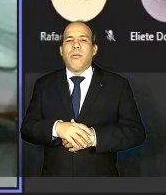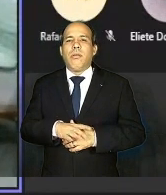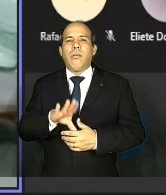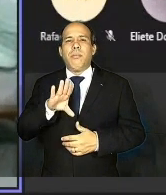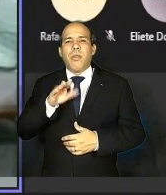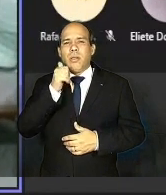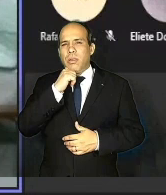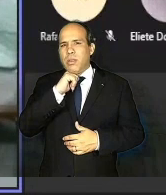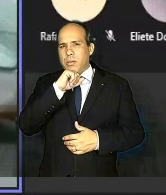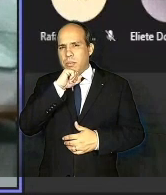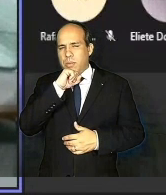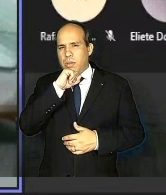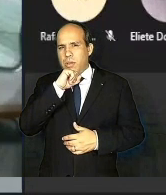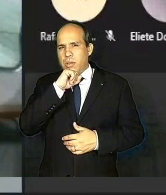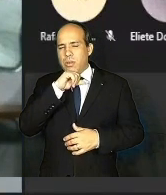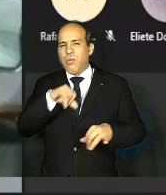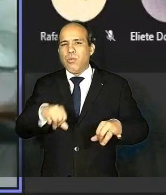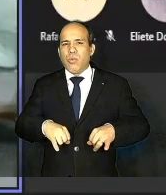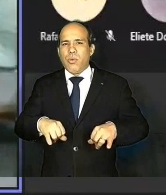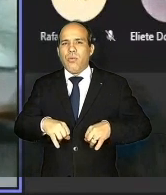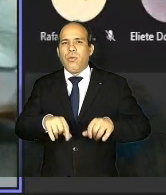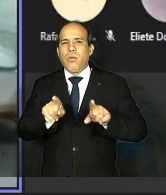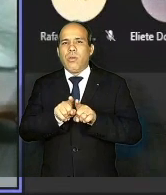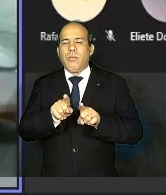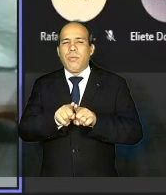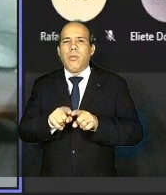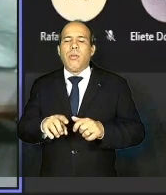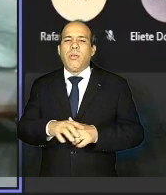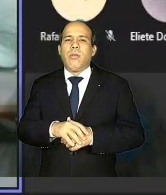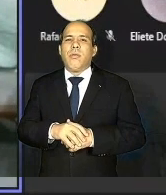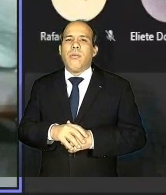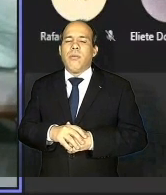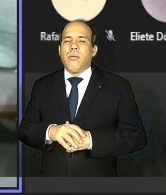para a mãe e... Mas a mãe,